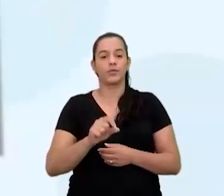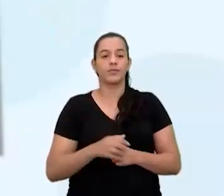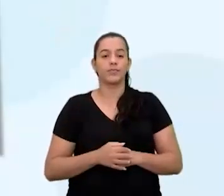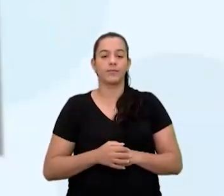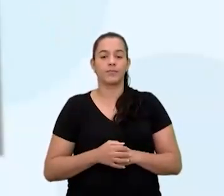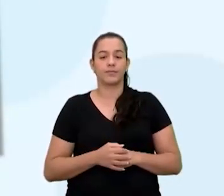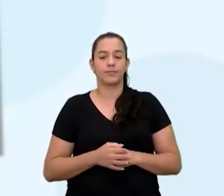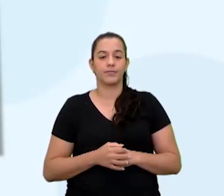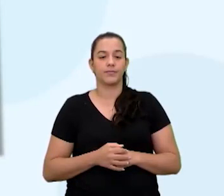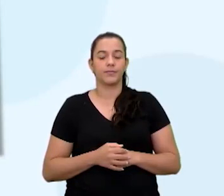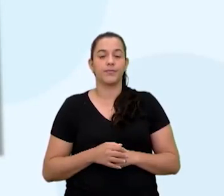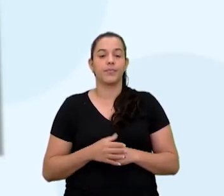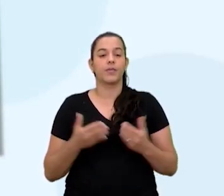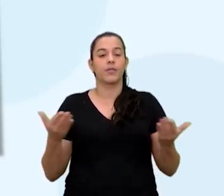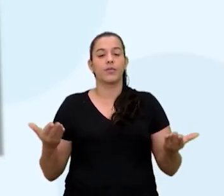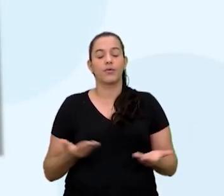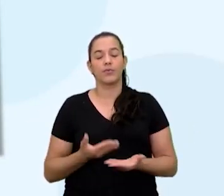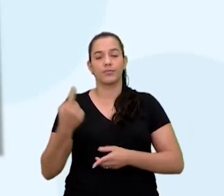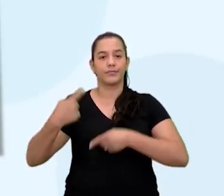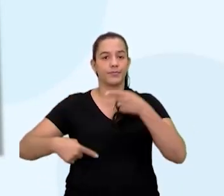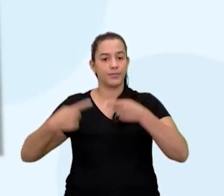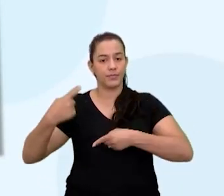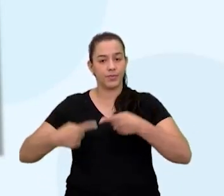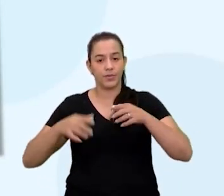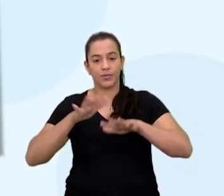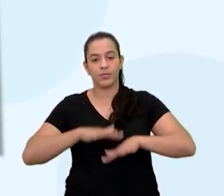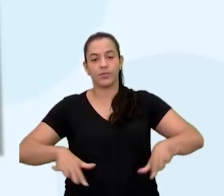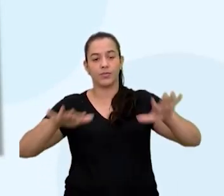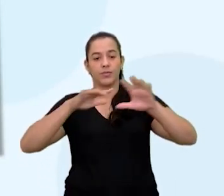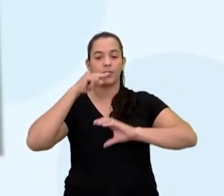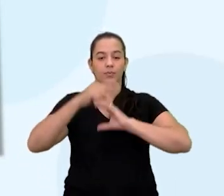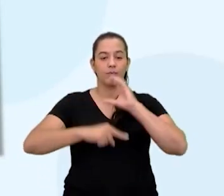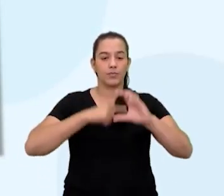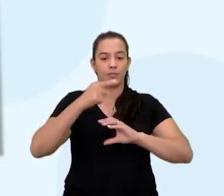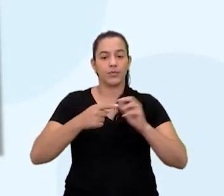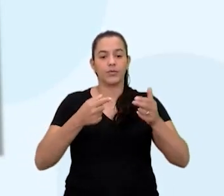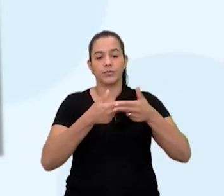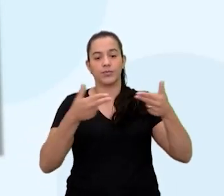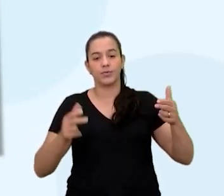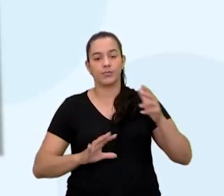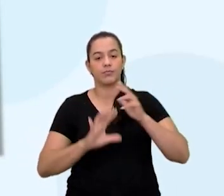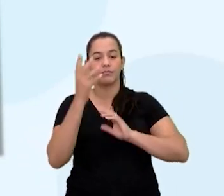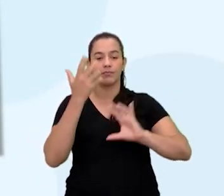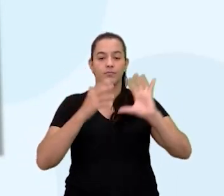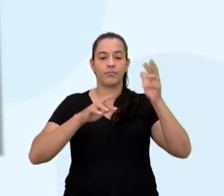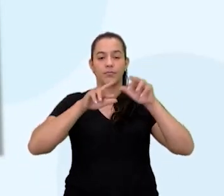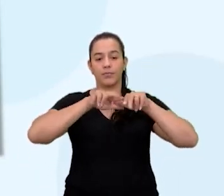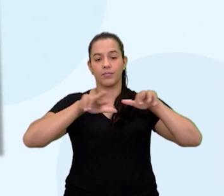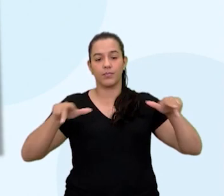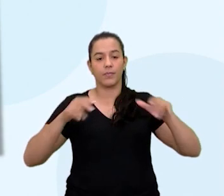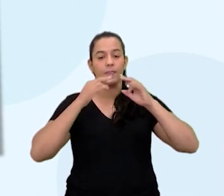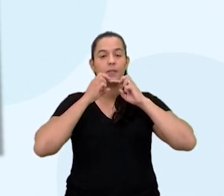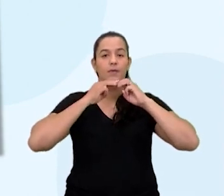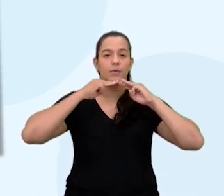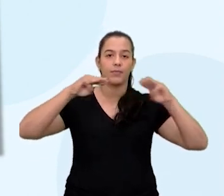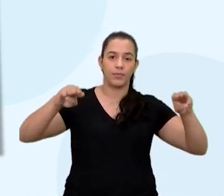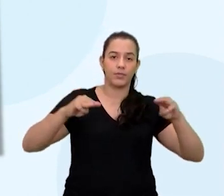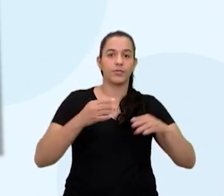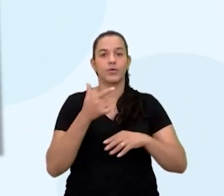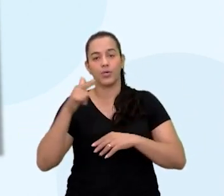Então, vamos lá na tela. Debatemos as pautas globais e a maneira como são abordadas na mídia hegemônica e na mídia